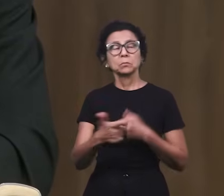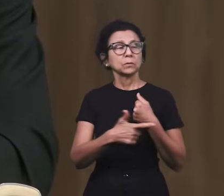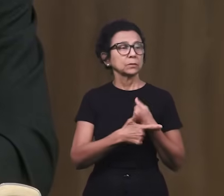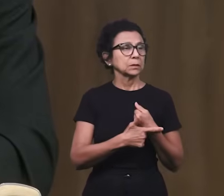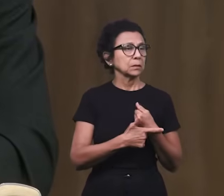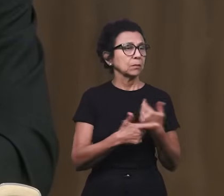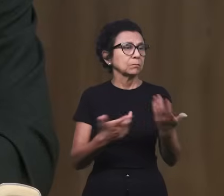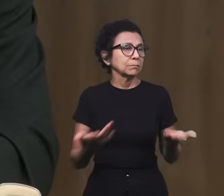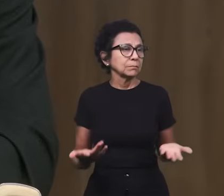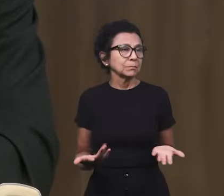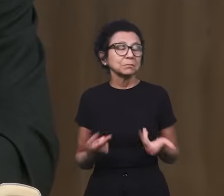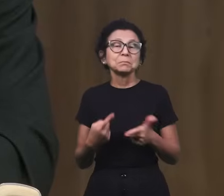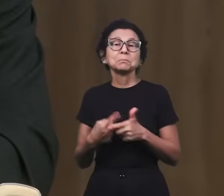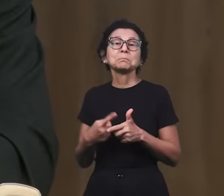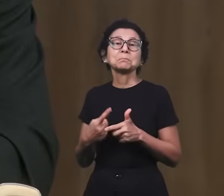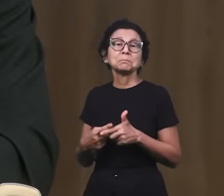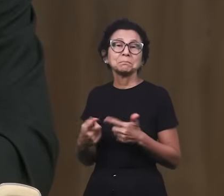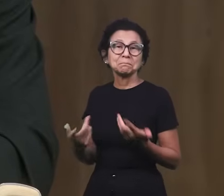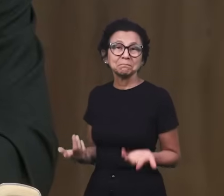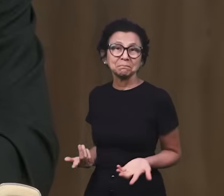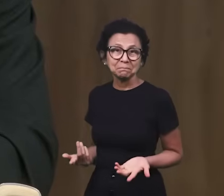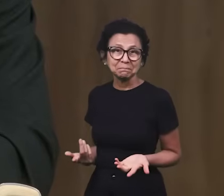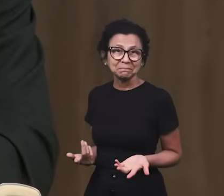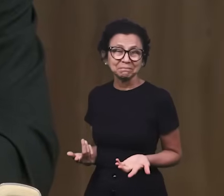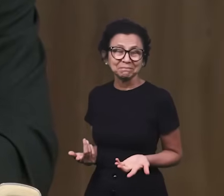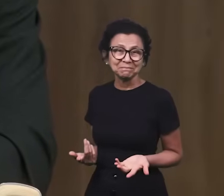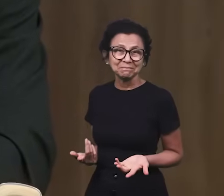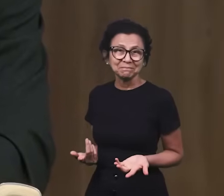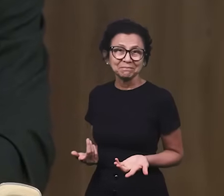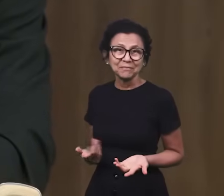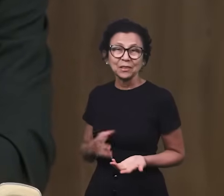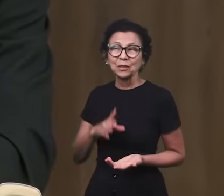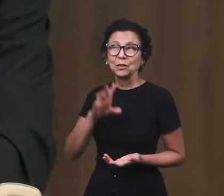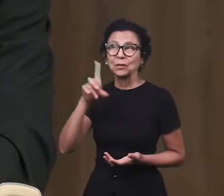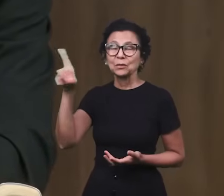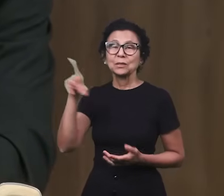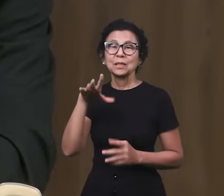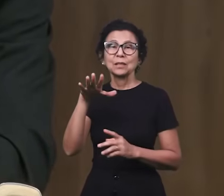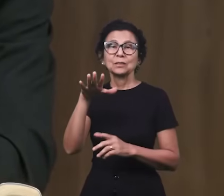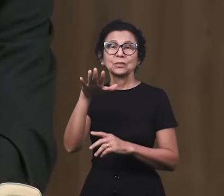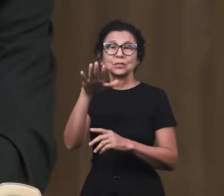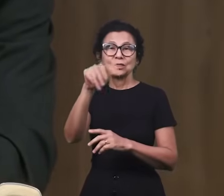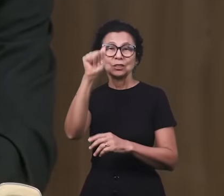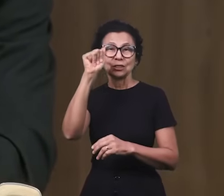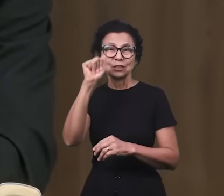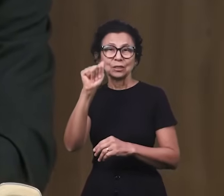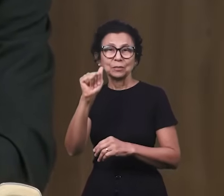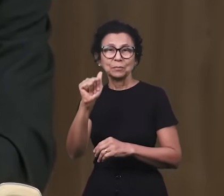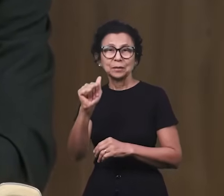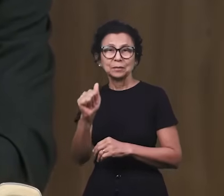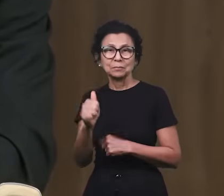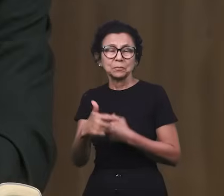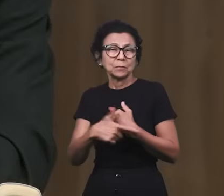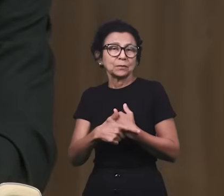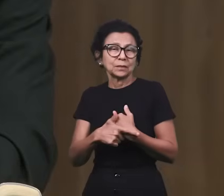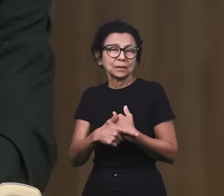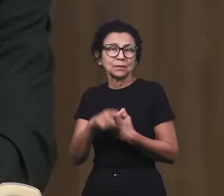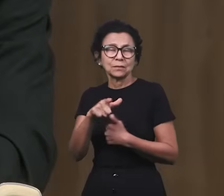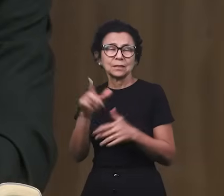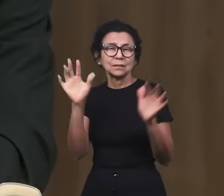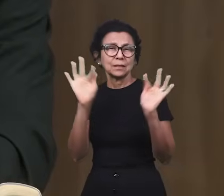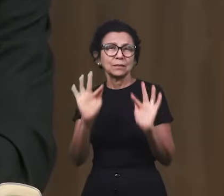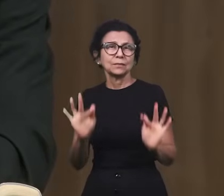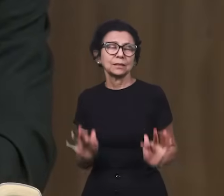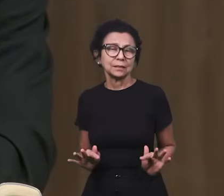entende o seu chamado, ele é mais feliz. É verdade. Quando ele entende por que Deus o colocou naquele lugar, ele faz diferente.